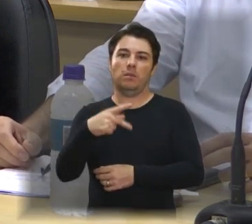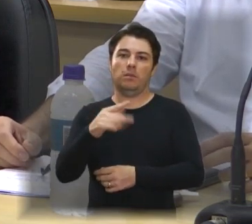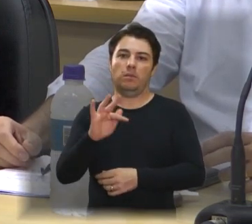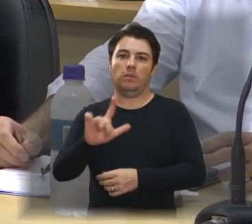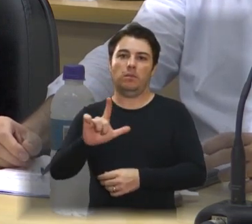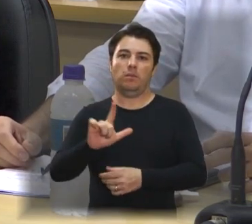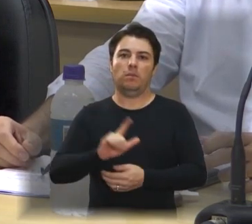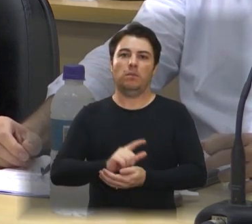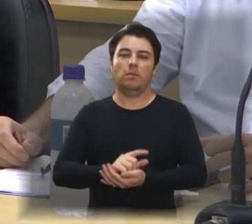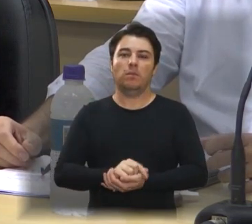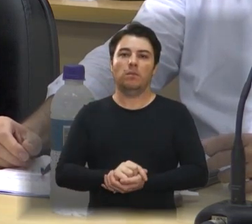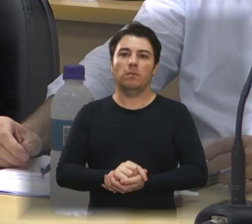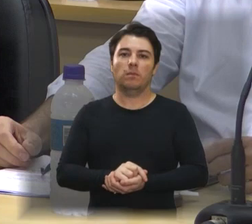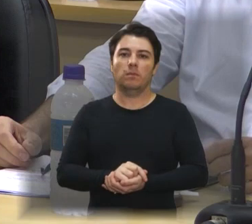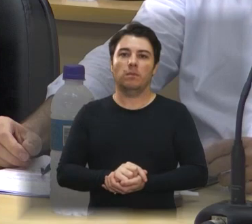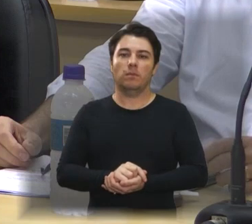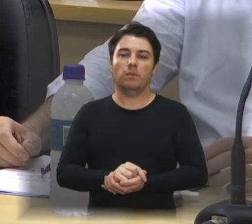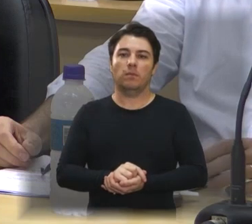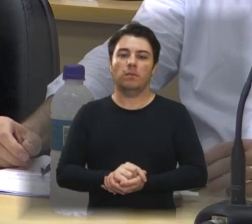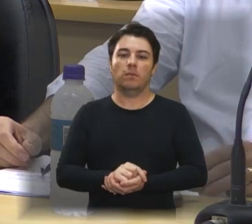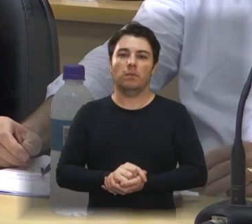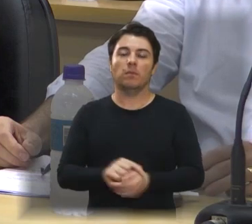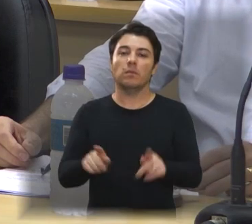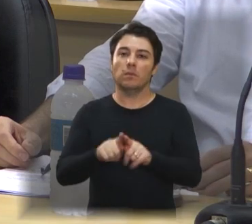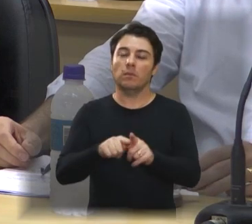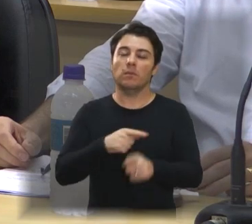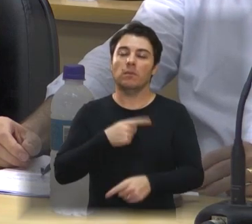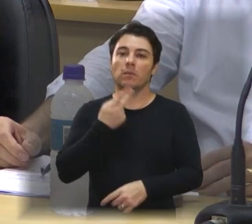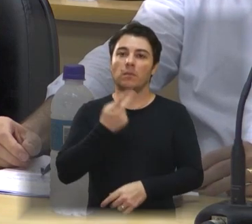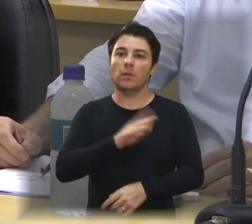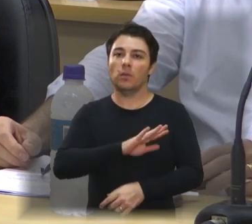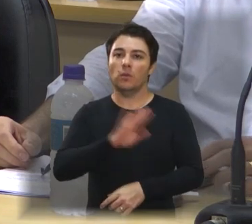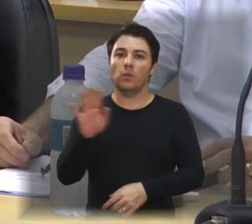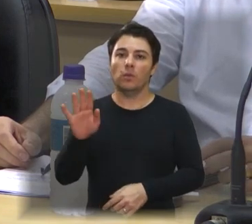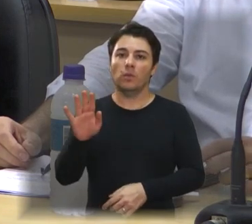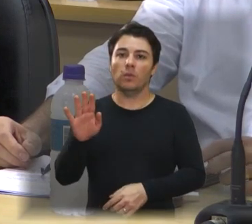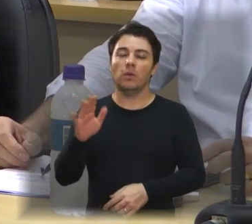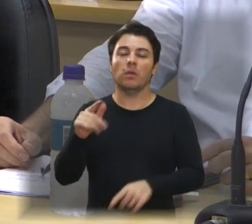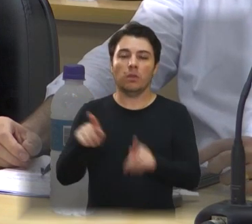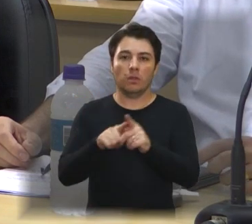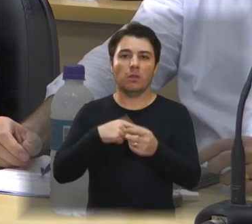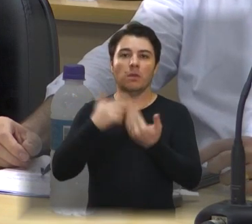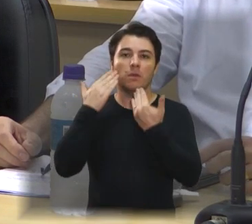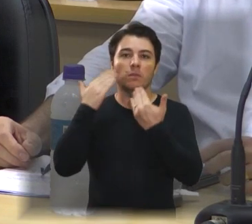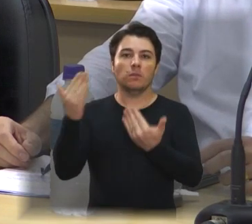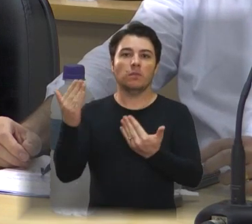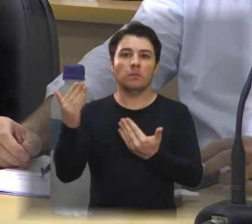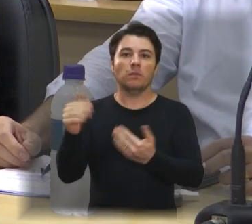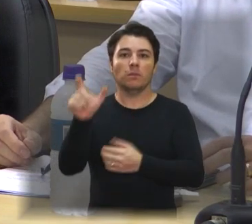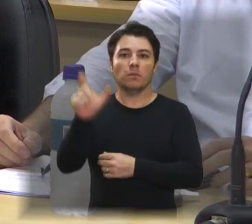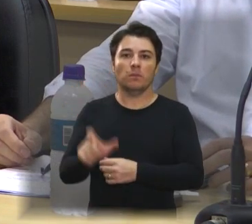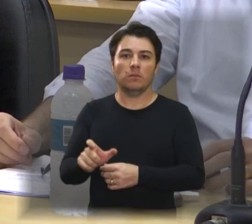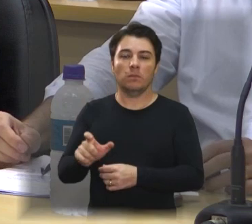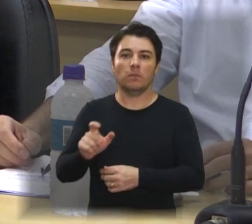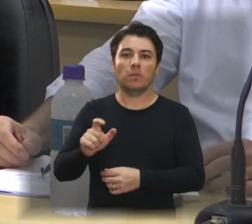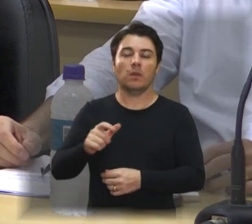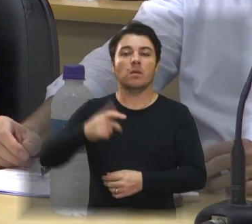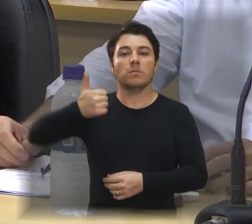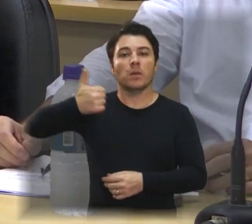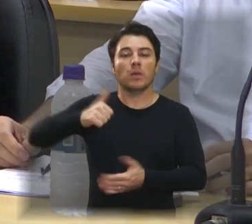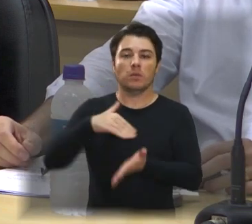CPFL sede complementar também e agradecer a presença do vereador